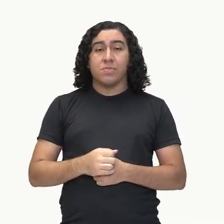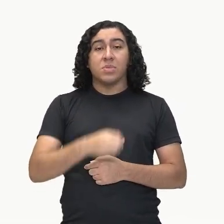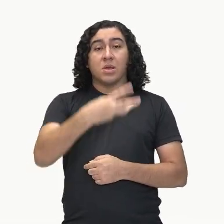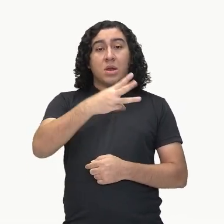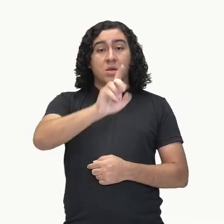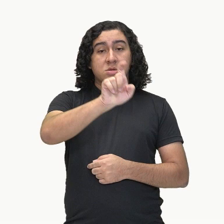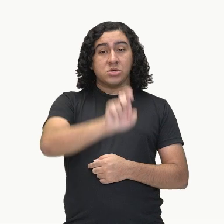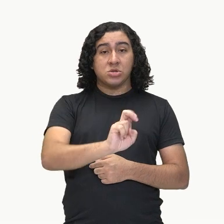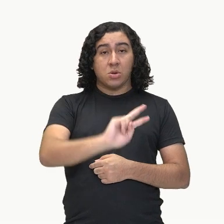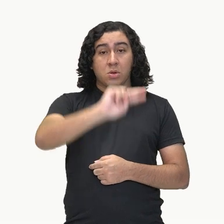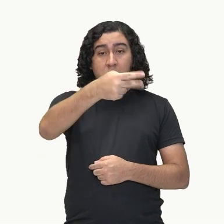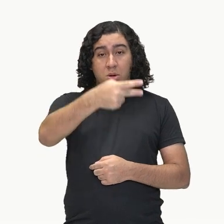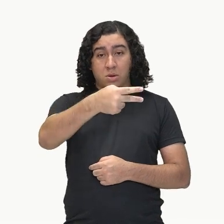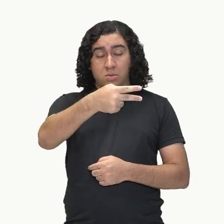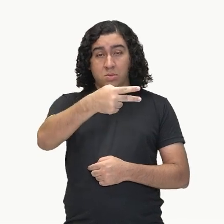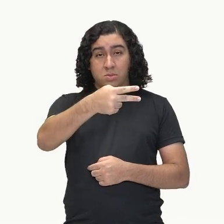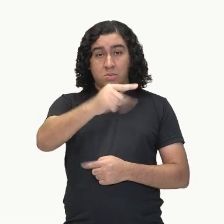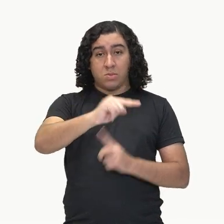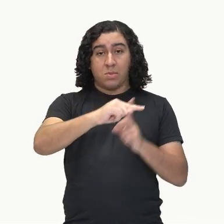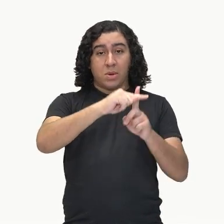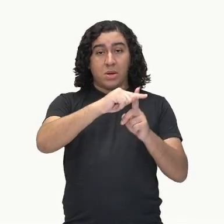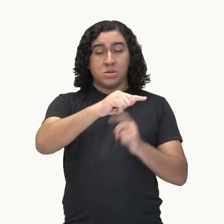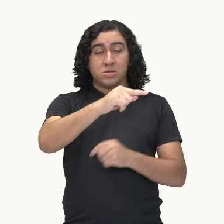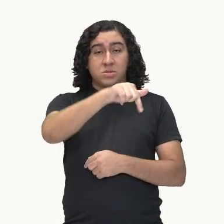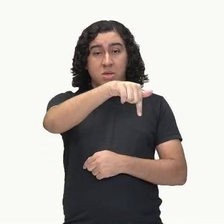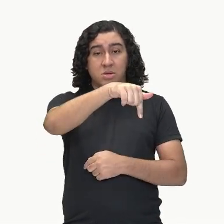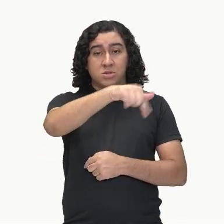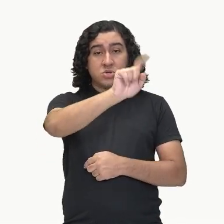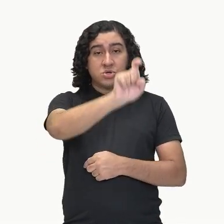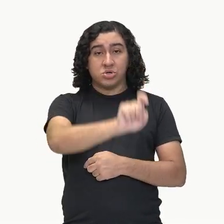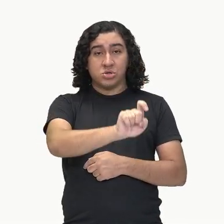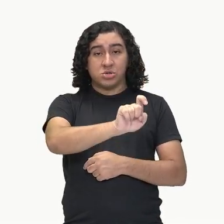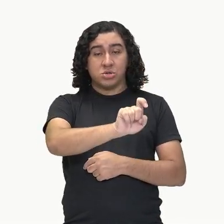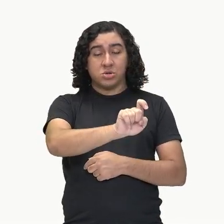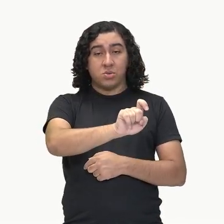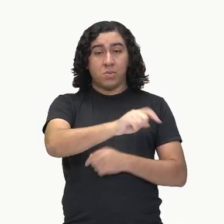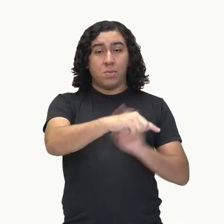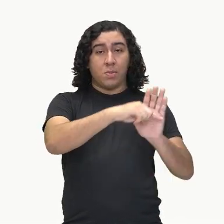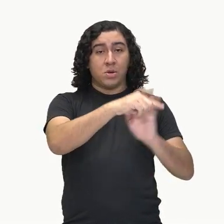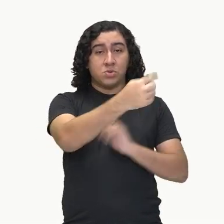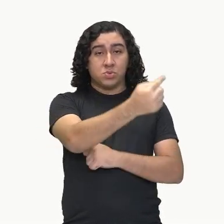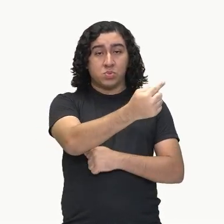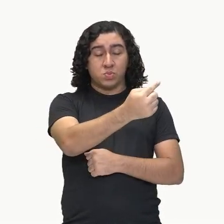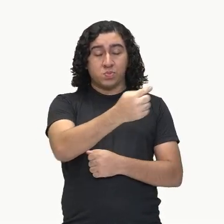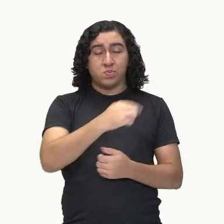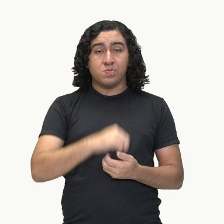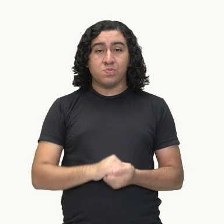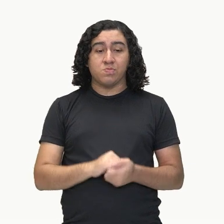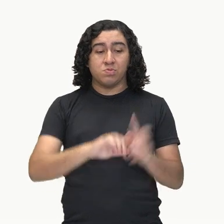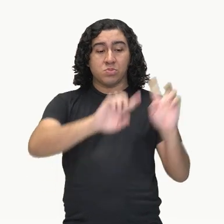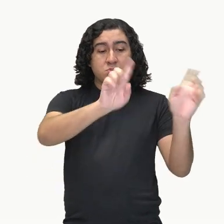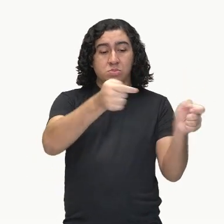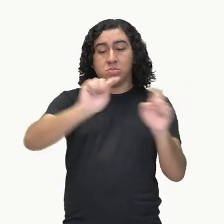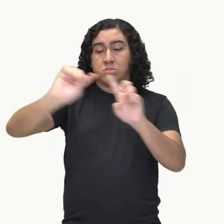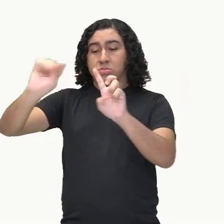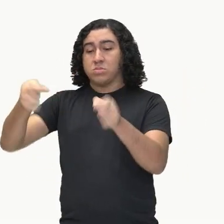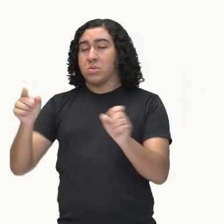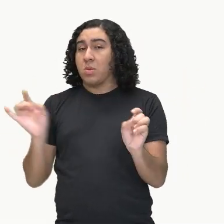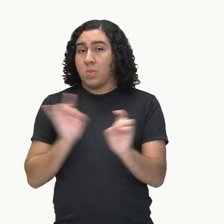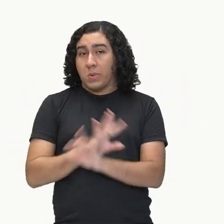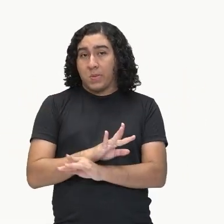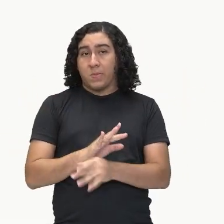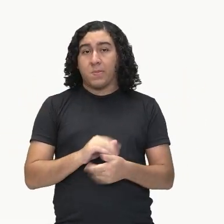3x ao quadrado mais 7x menos 1. Pronto. Temos aqui